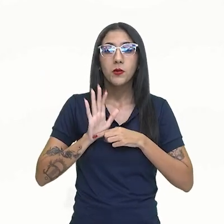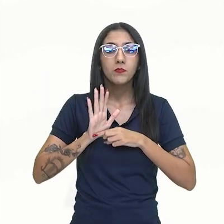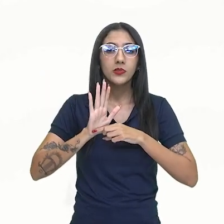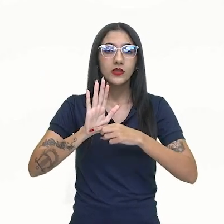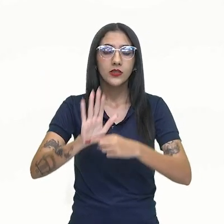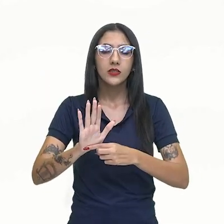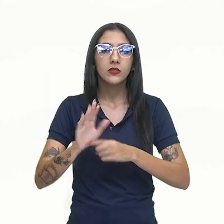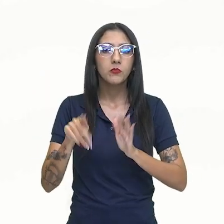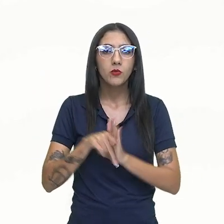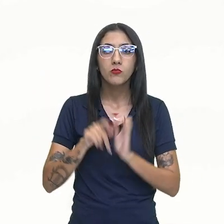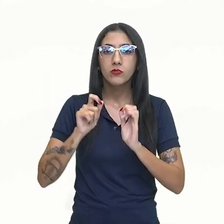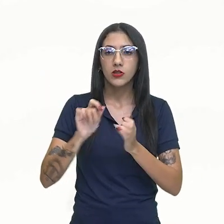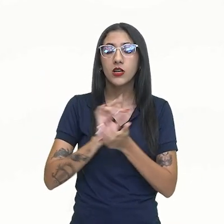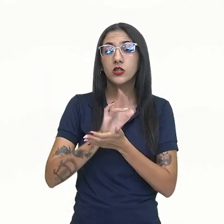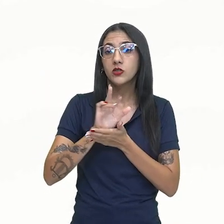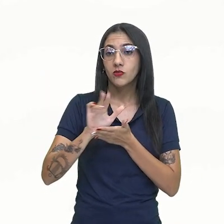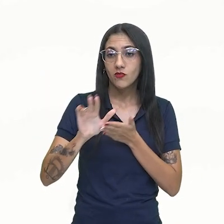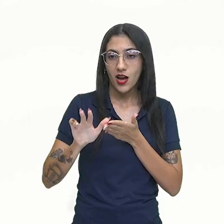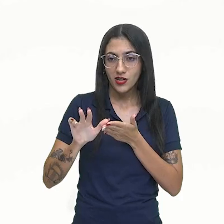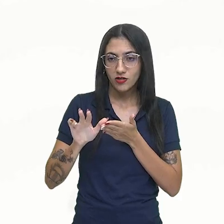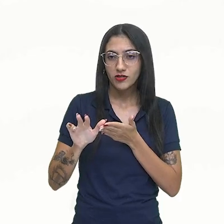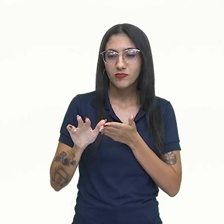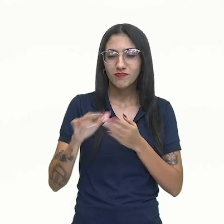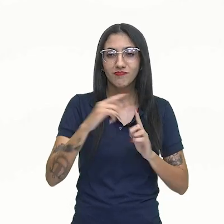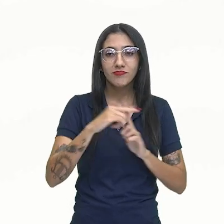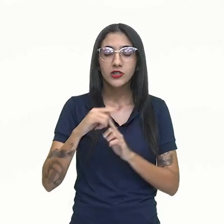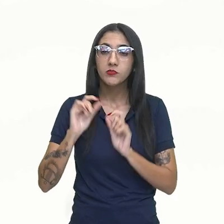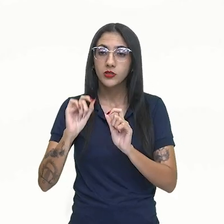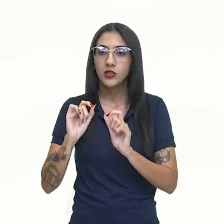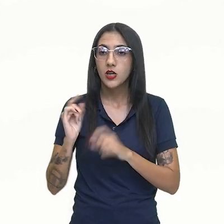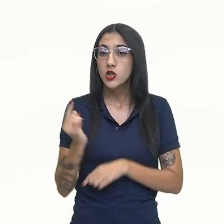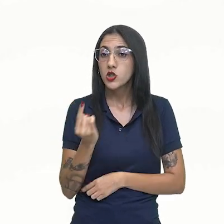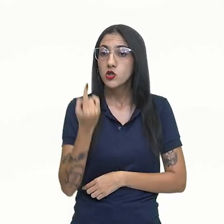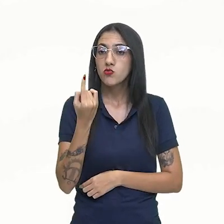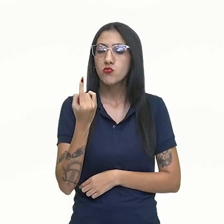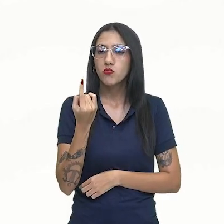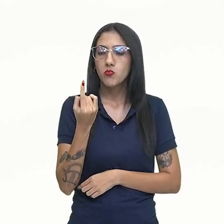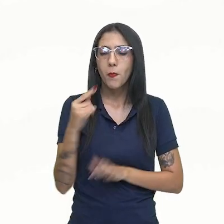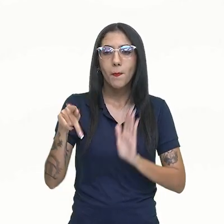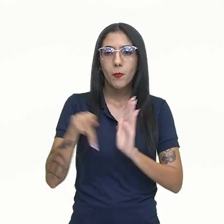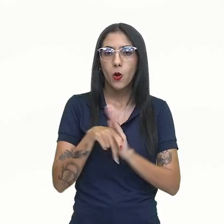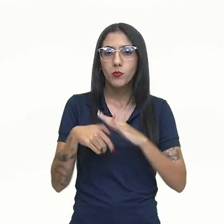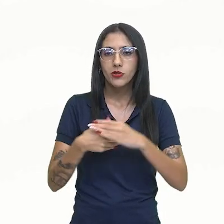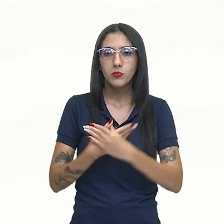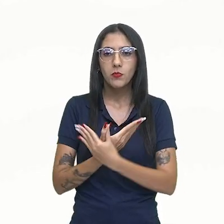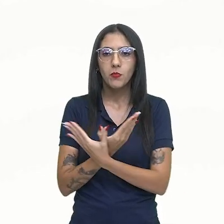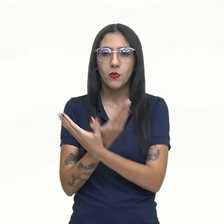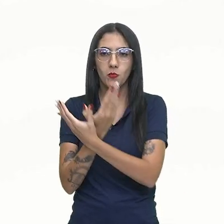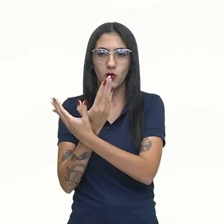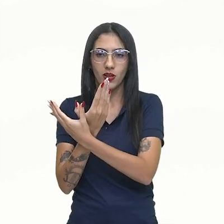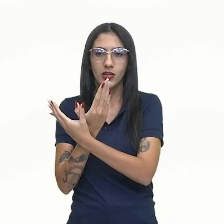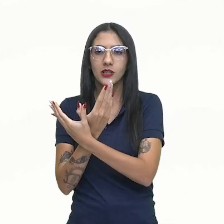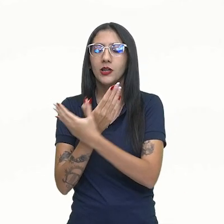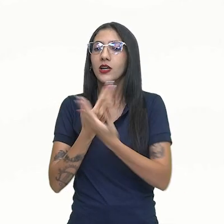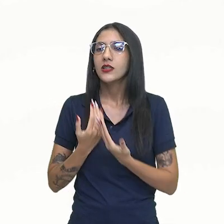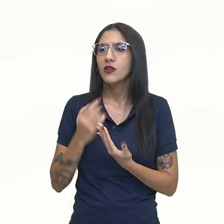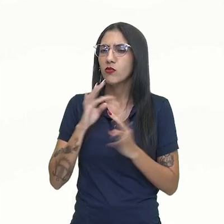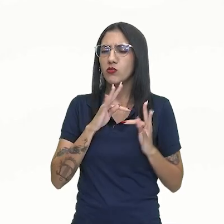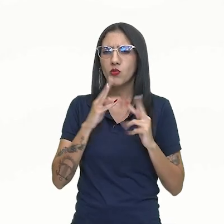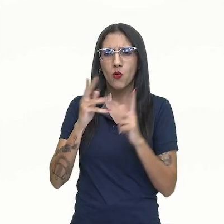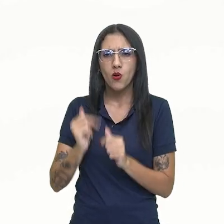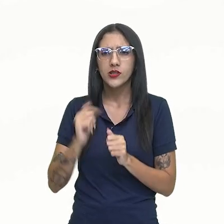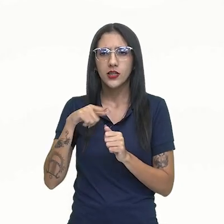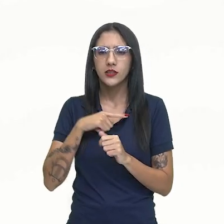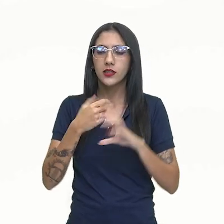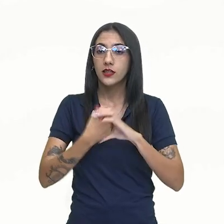representação aí de vários indivíduos, né, de uma borboleta, de uma espécie de borboleta. Então, todas elas possuem